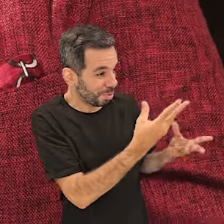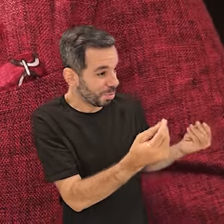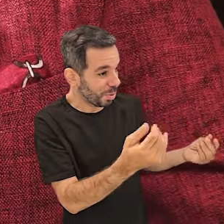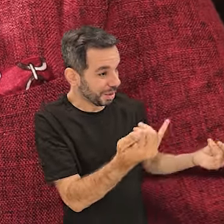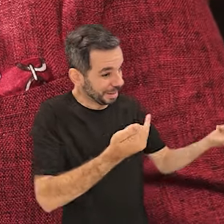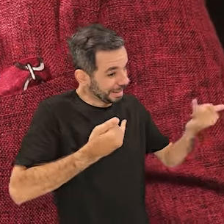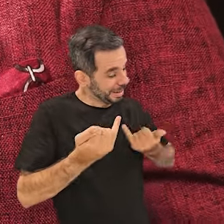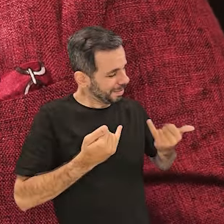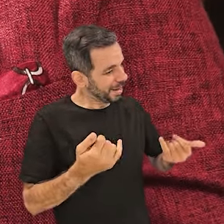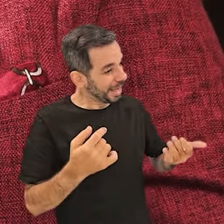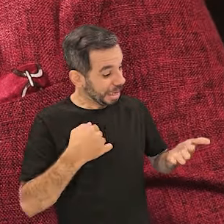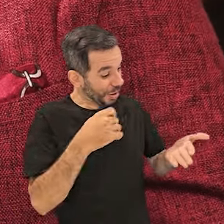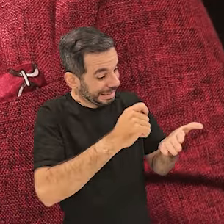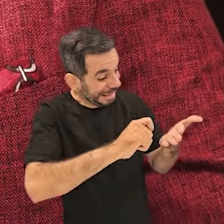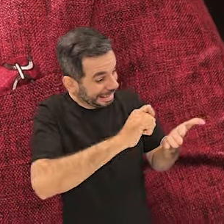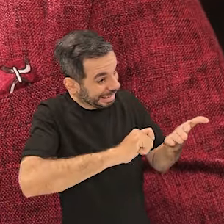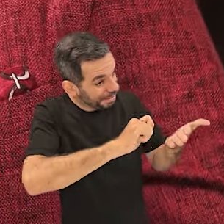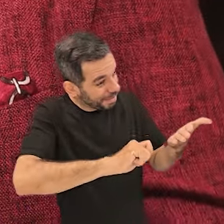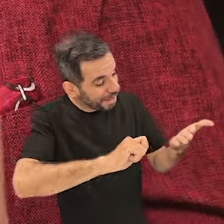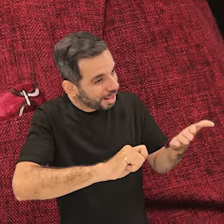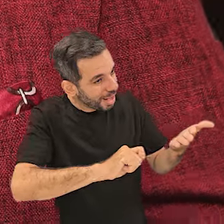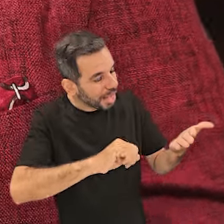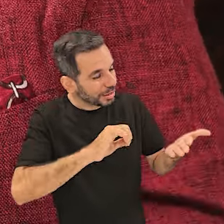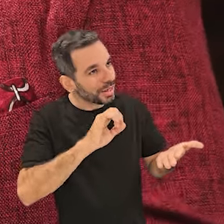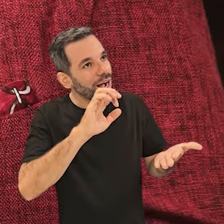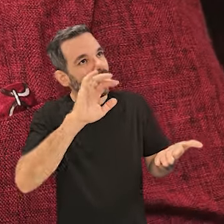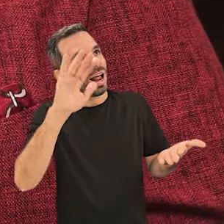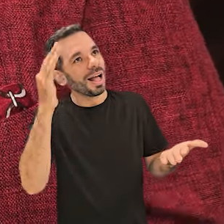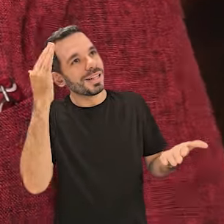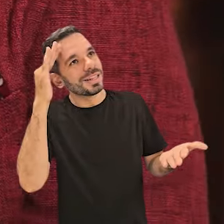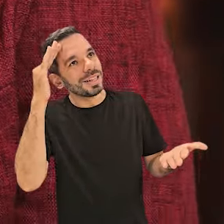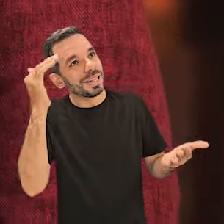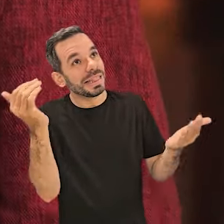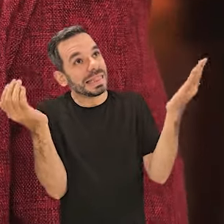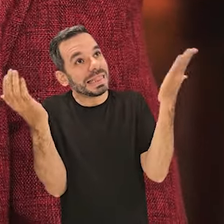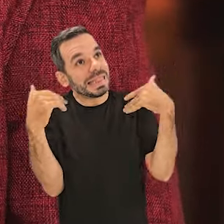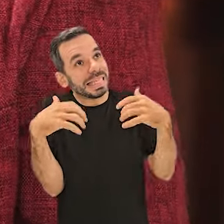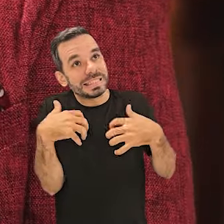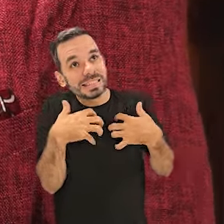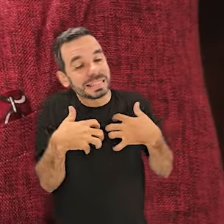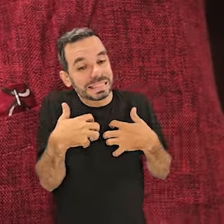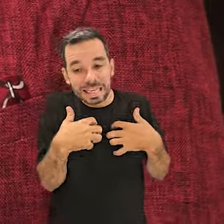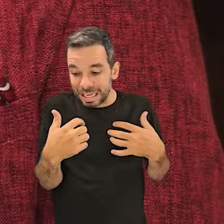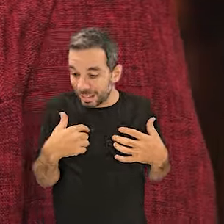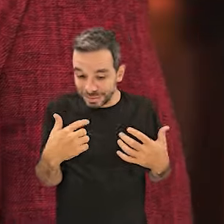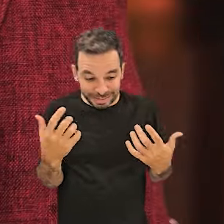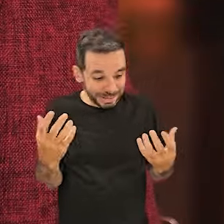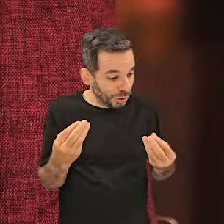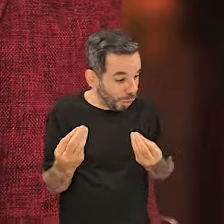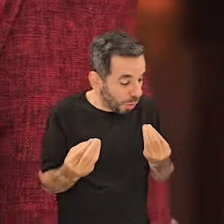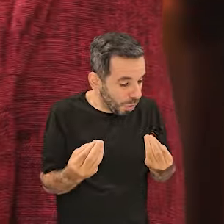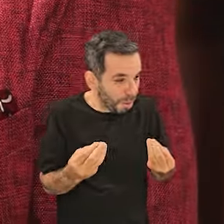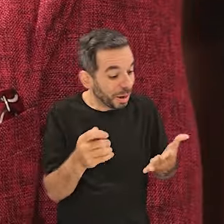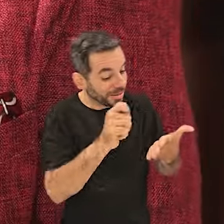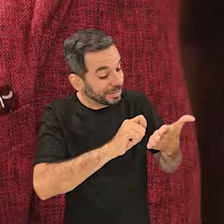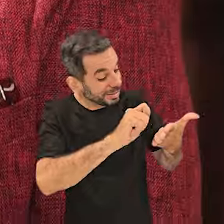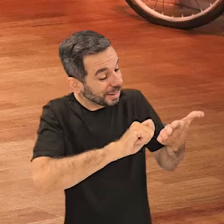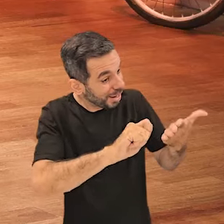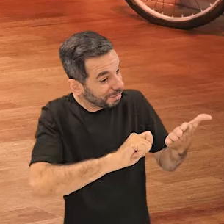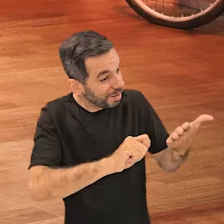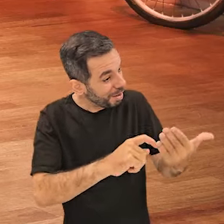eu consegui elaborar internamente várias situações que, né, tinham pensado, não sabia que rumo, não sabia como lidar com determinadas